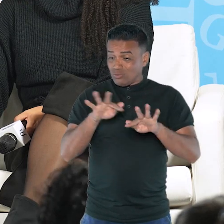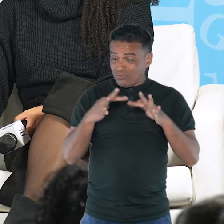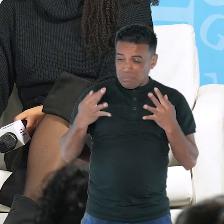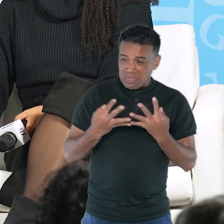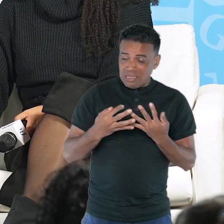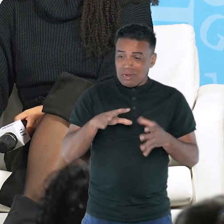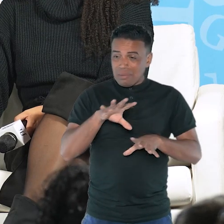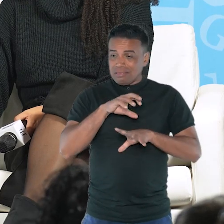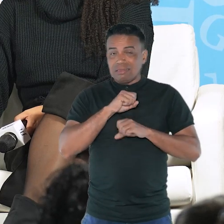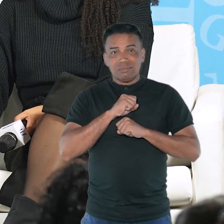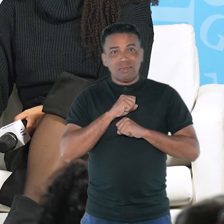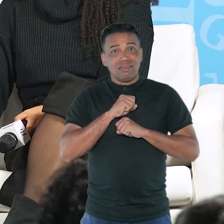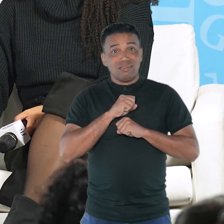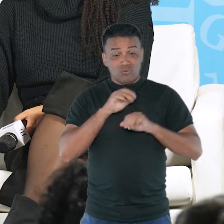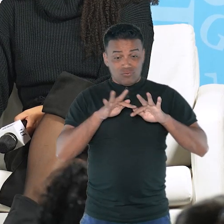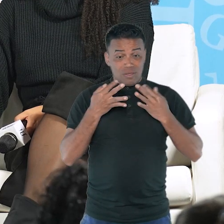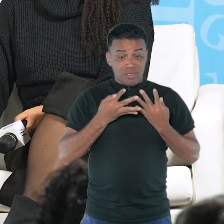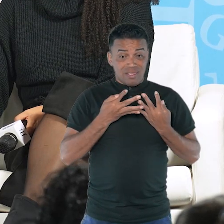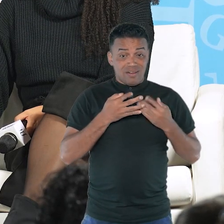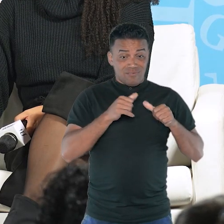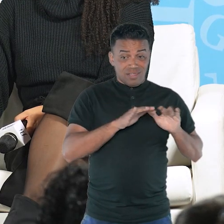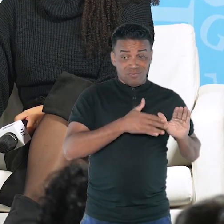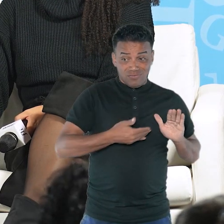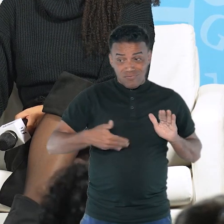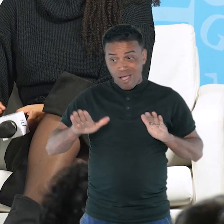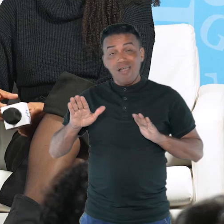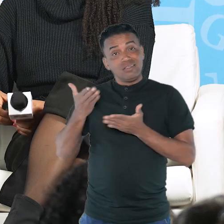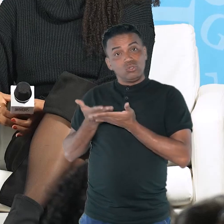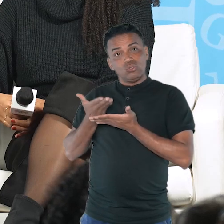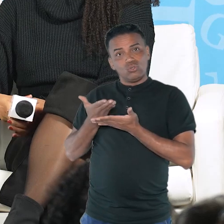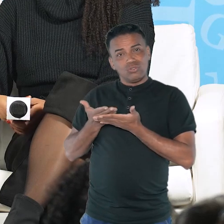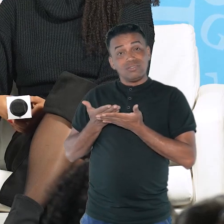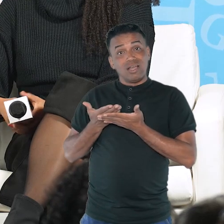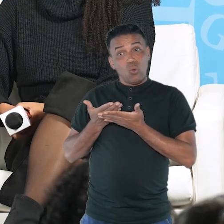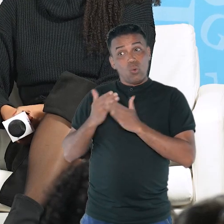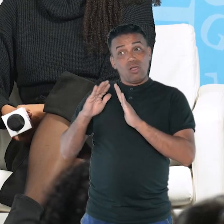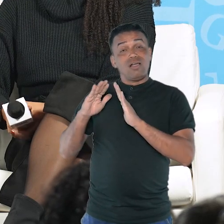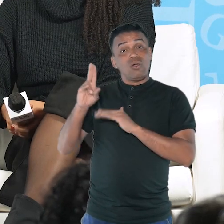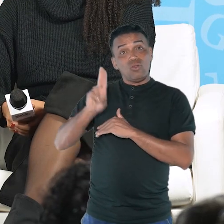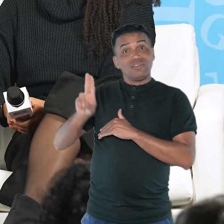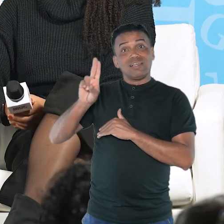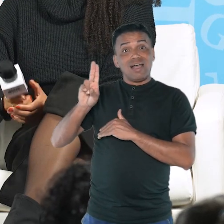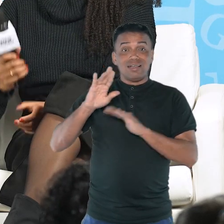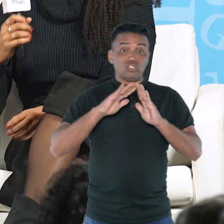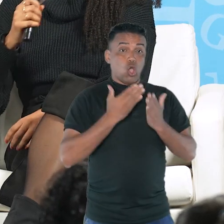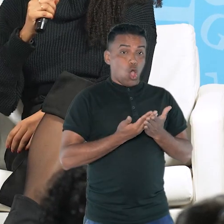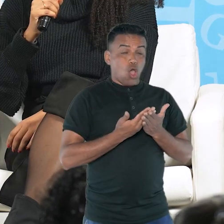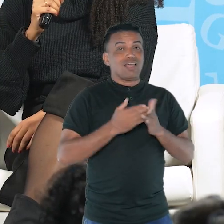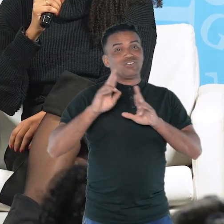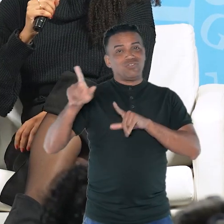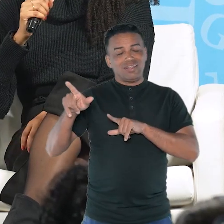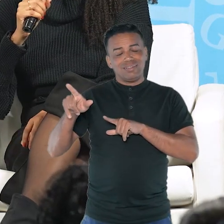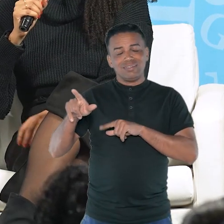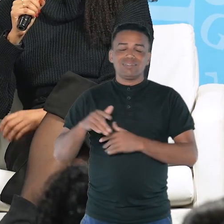família, né, e quando a gente deixa a família para ir para a escola. Qual que foi esse sentimento? A escola é uma coisa, a universidade é outra, né?